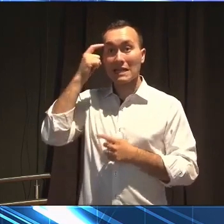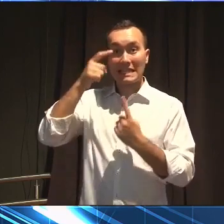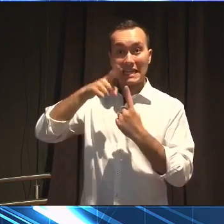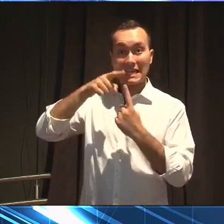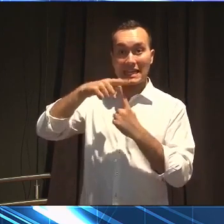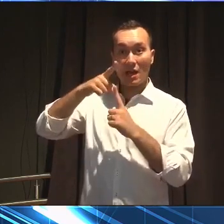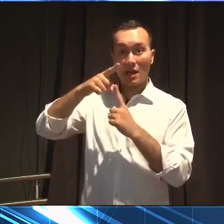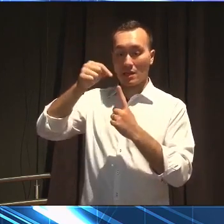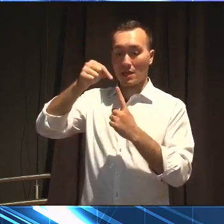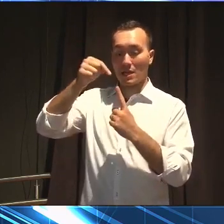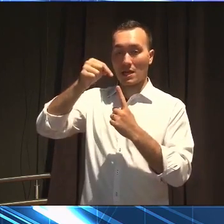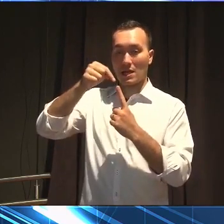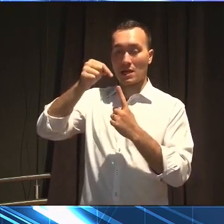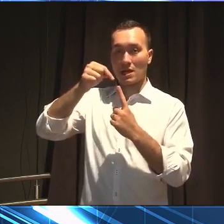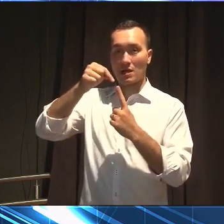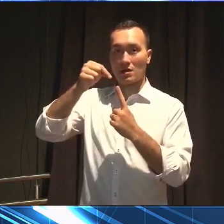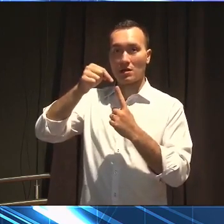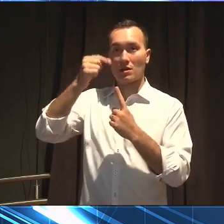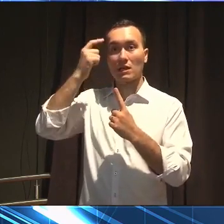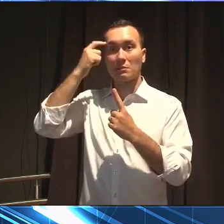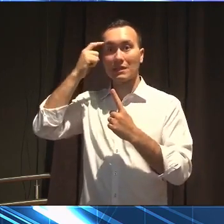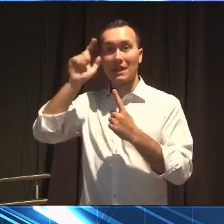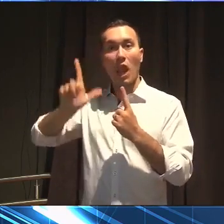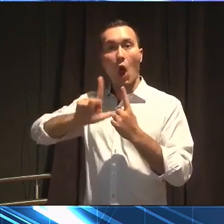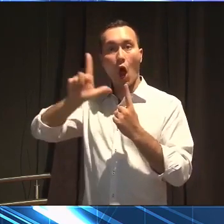é que o que falta para a criança